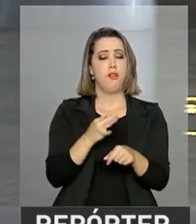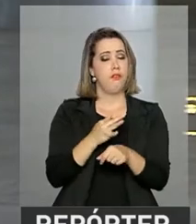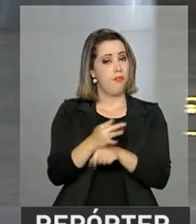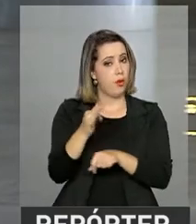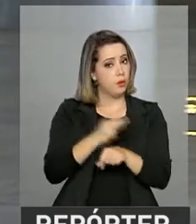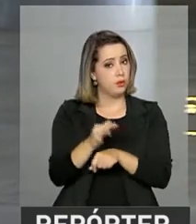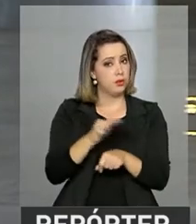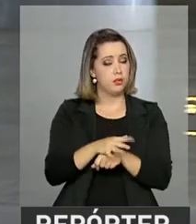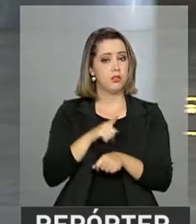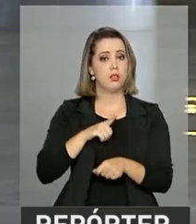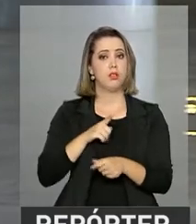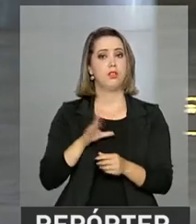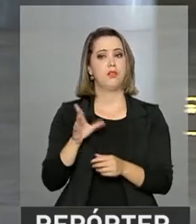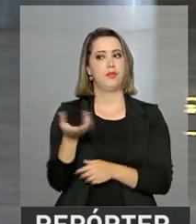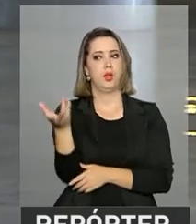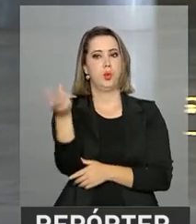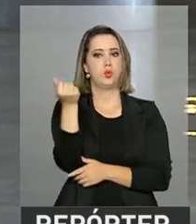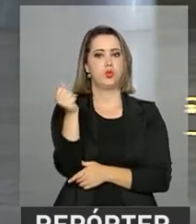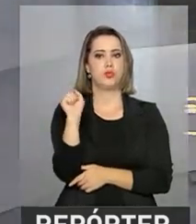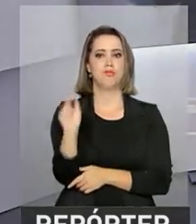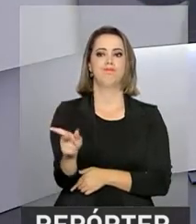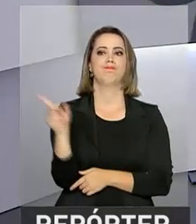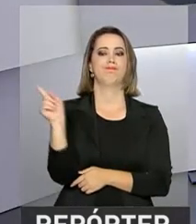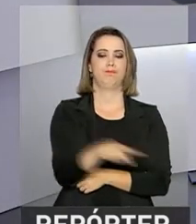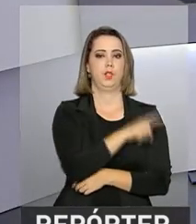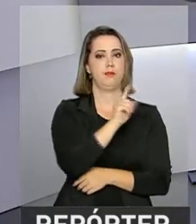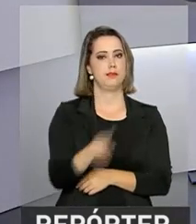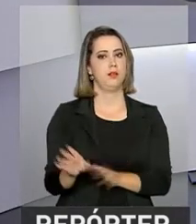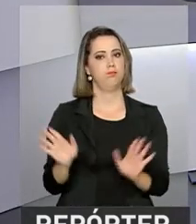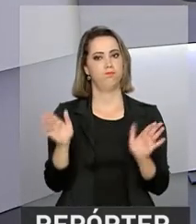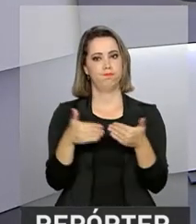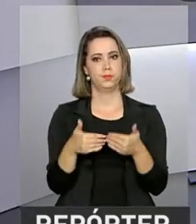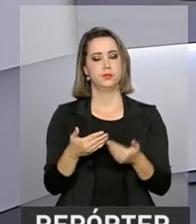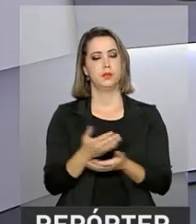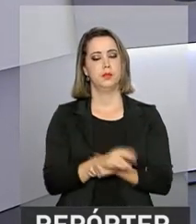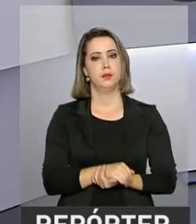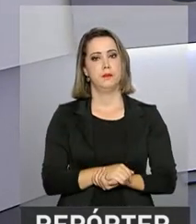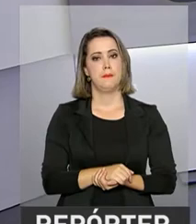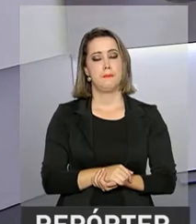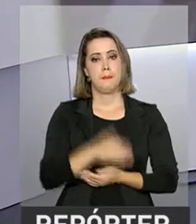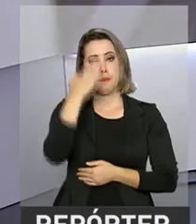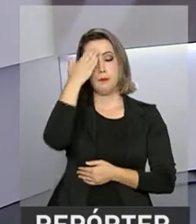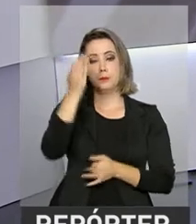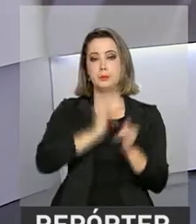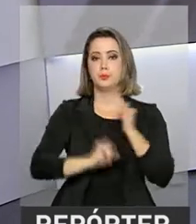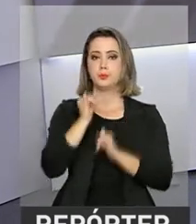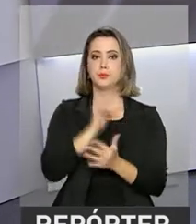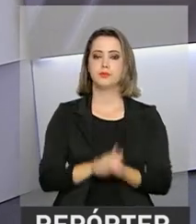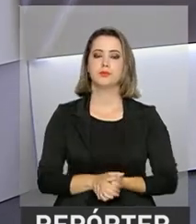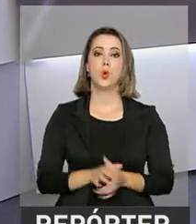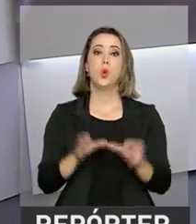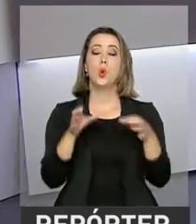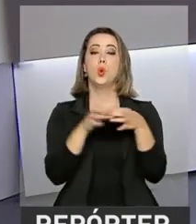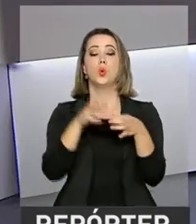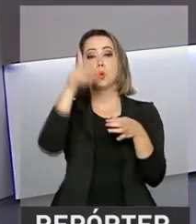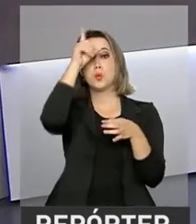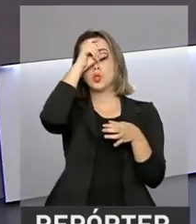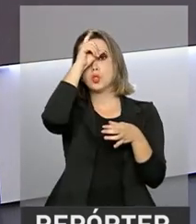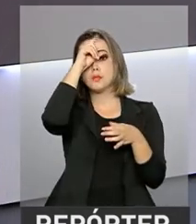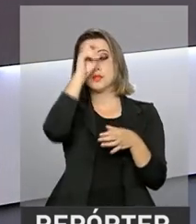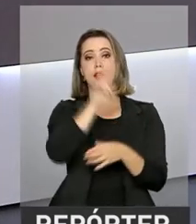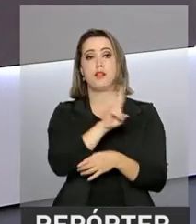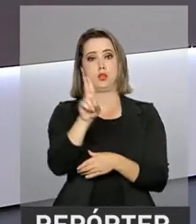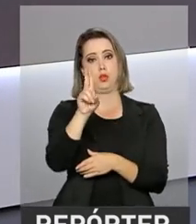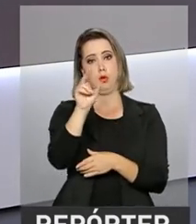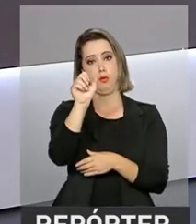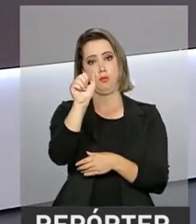vai ter o benefício suspenso roberto da ótima dona obrigado pelas informações ea rede sarah é mantida com